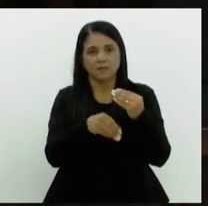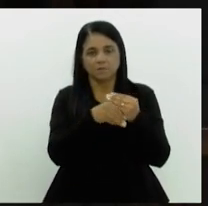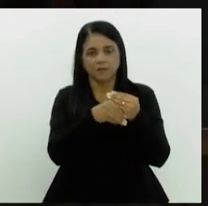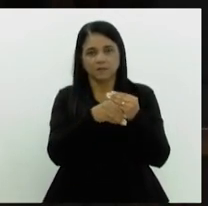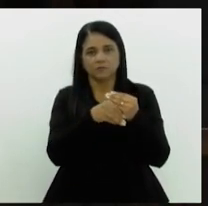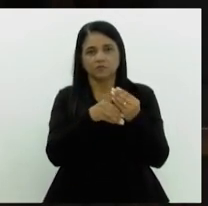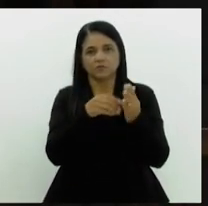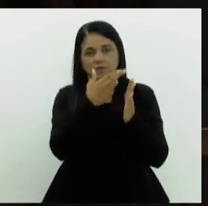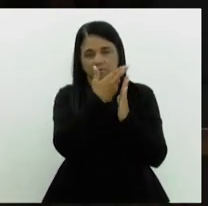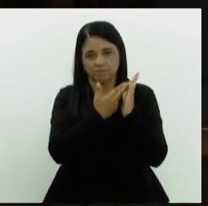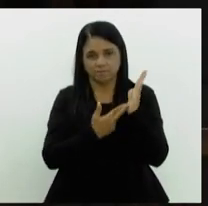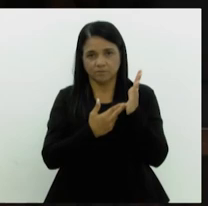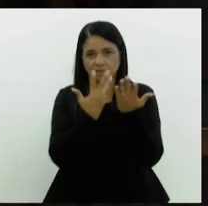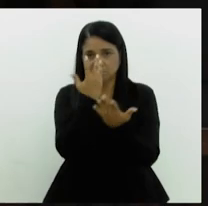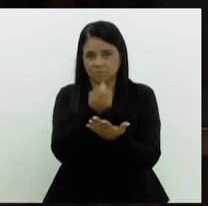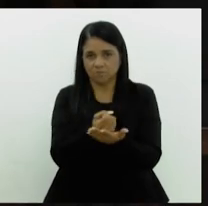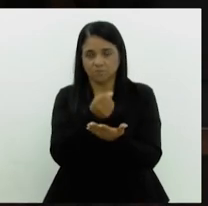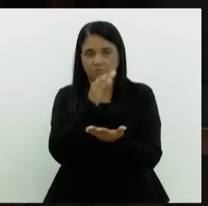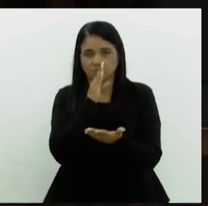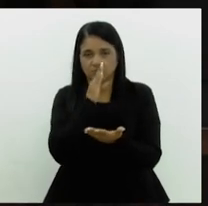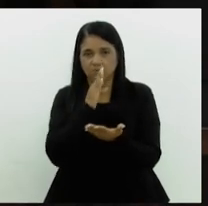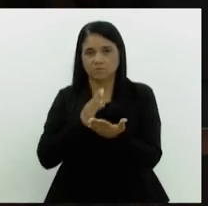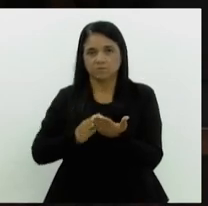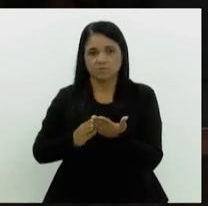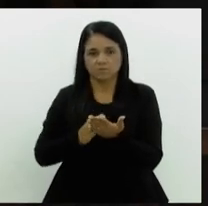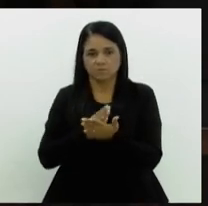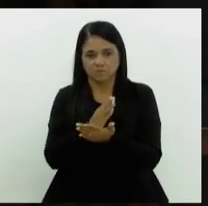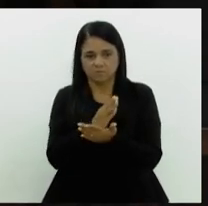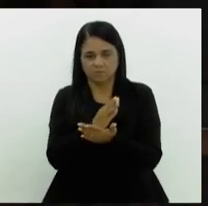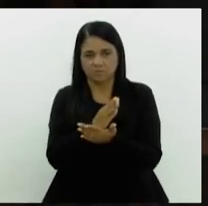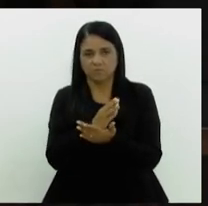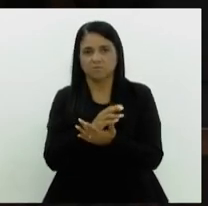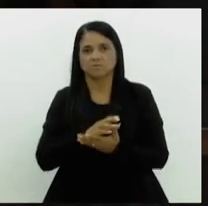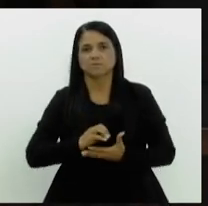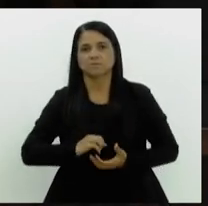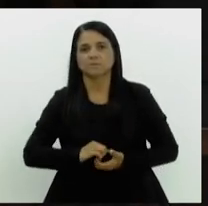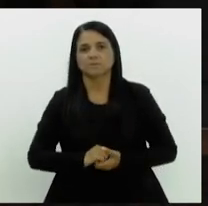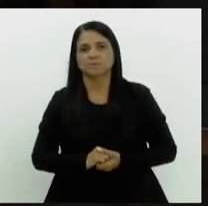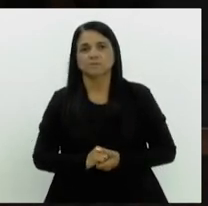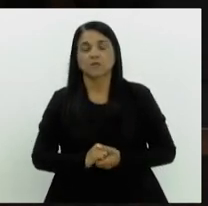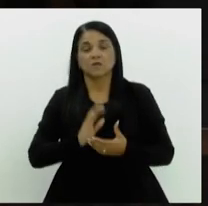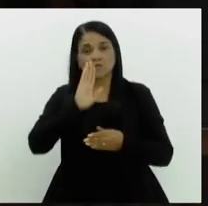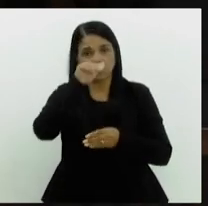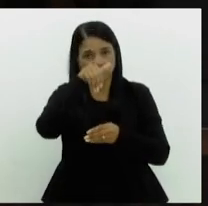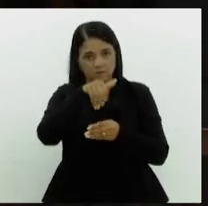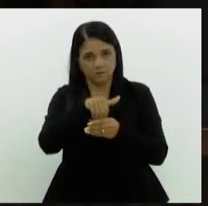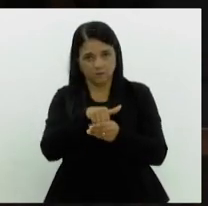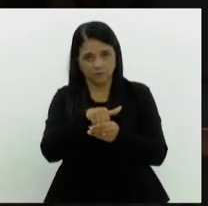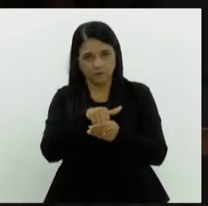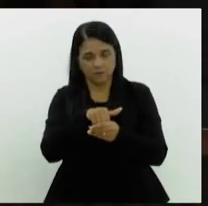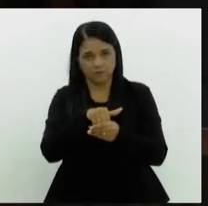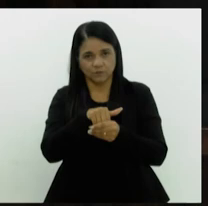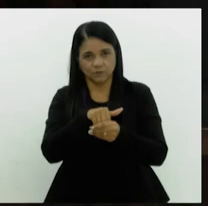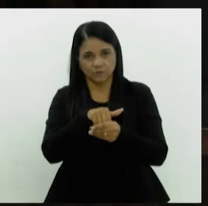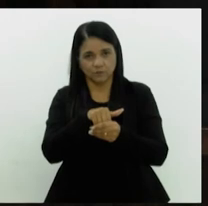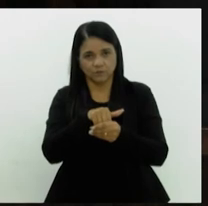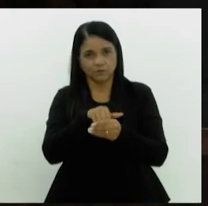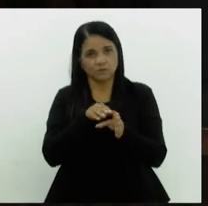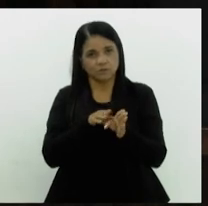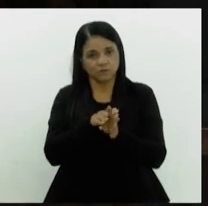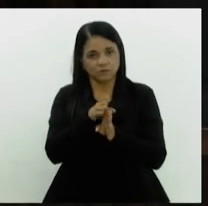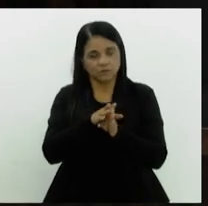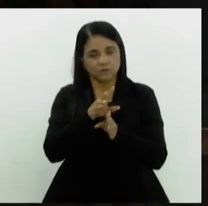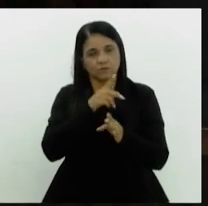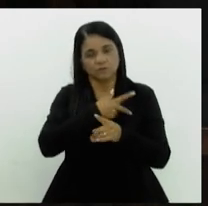Senhores que aprovam, permaneçam como estão, aprovado. Em votação, na orientação do